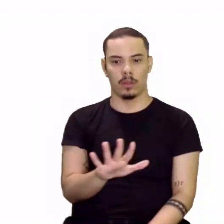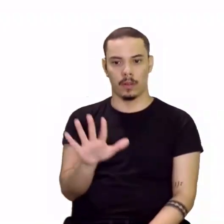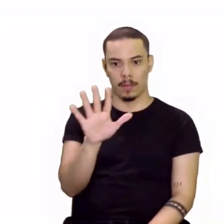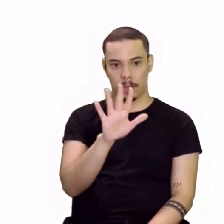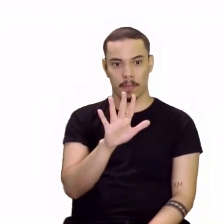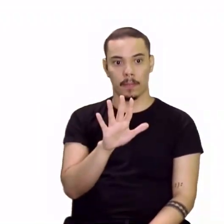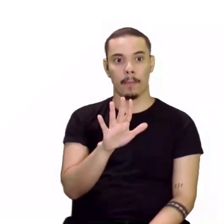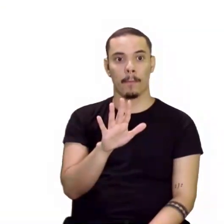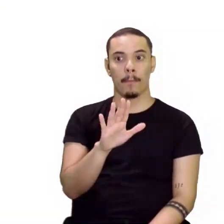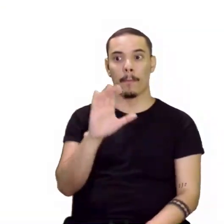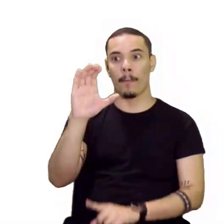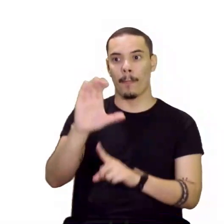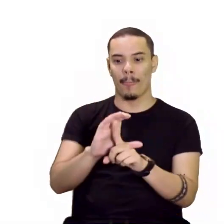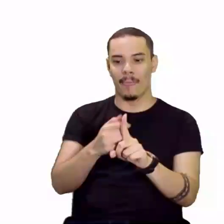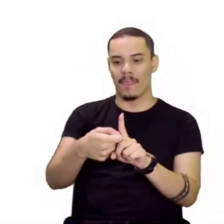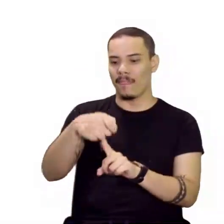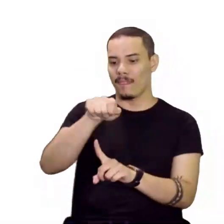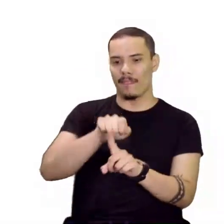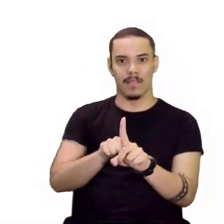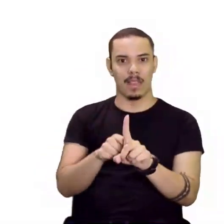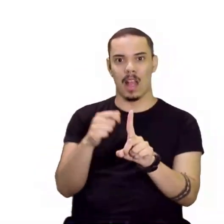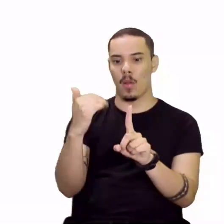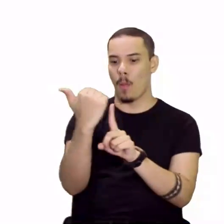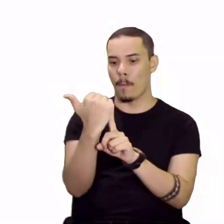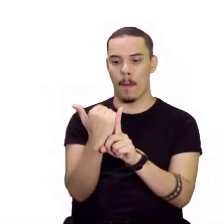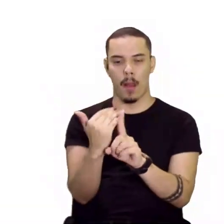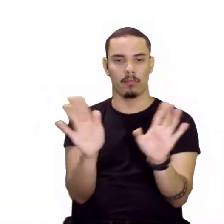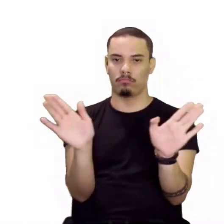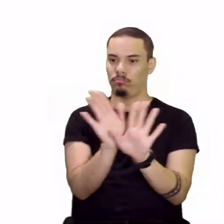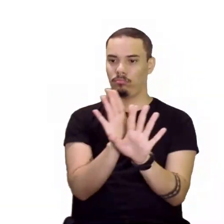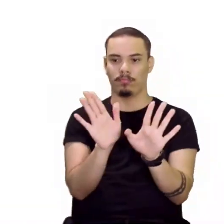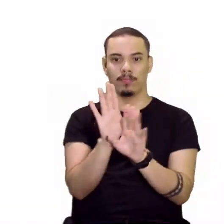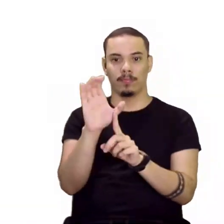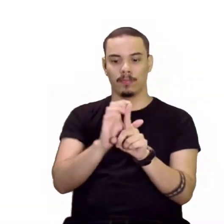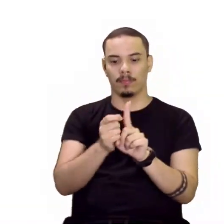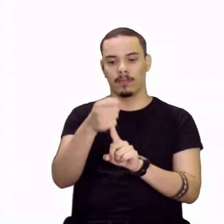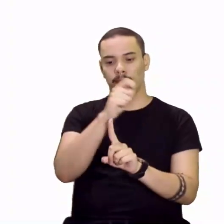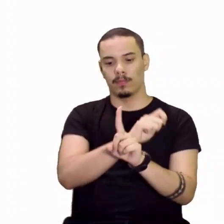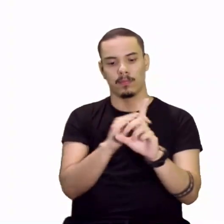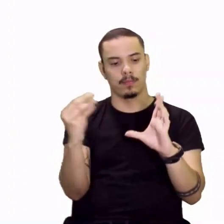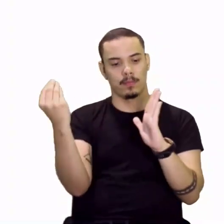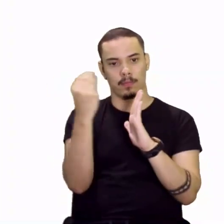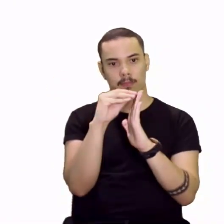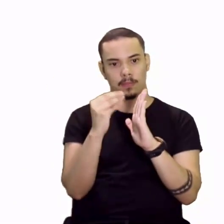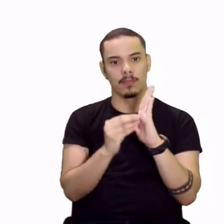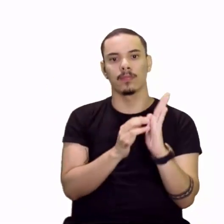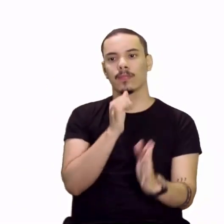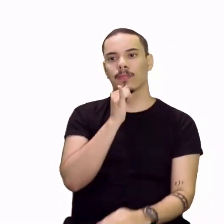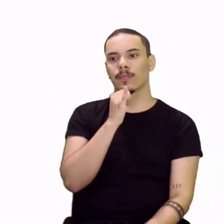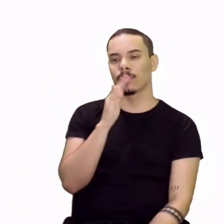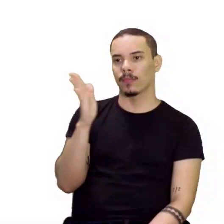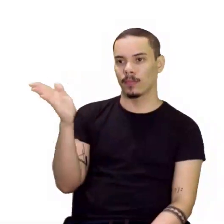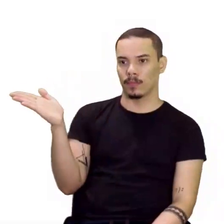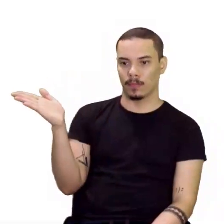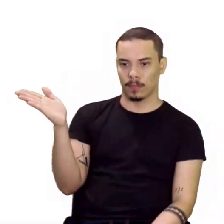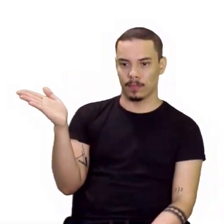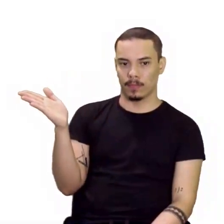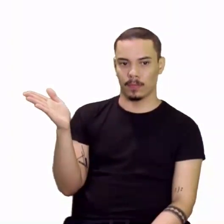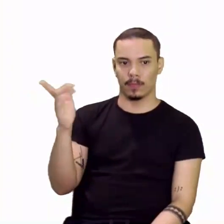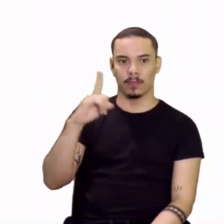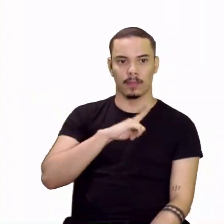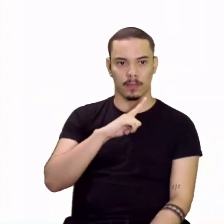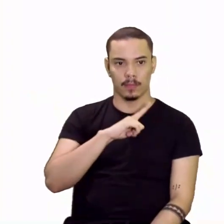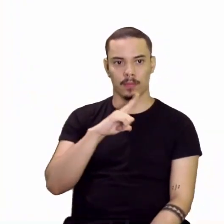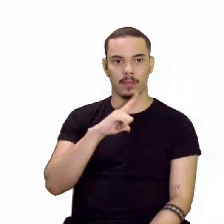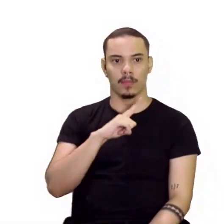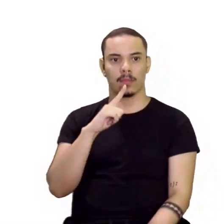Quando eu uso a palavra calendário, não é um calendário de contar data, né? Esse calendário mostrando, por exemplo, isso aí, ó. A ação dos agentes